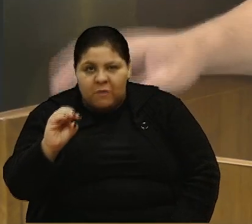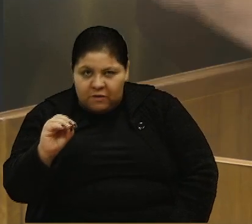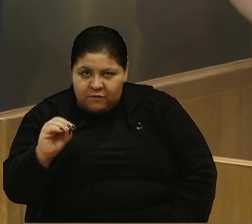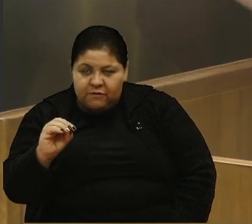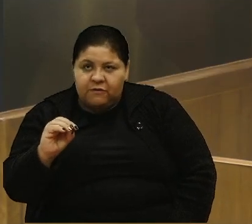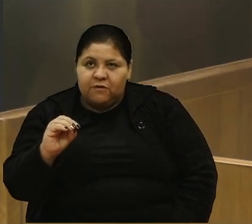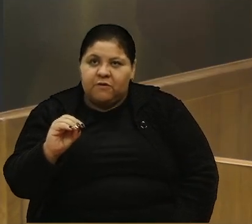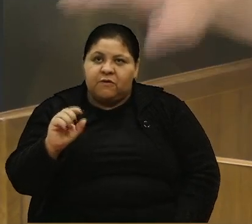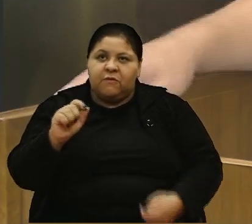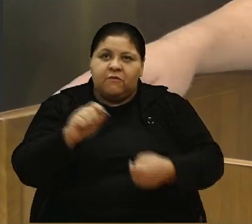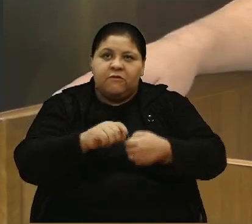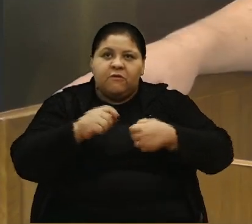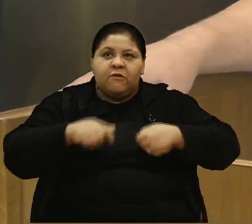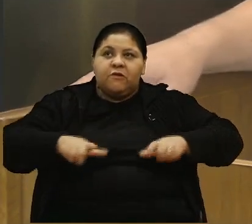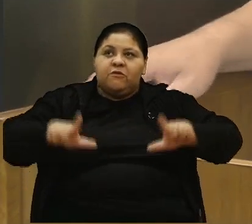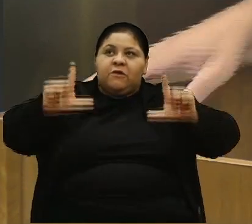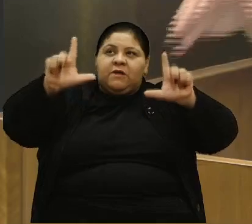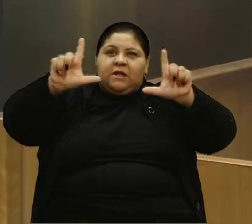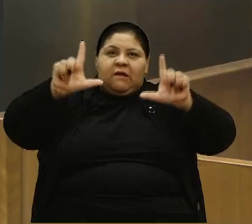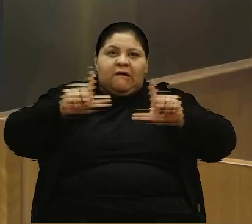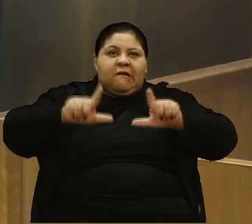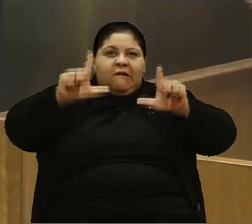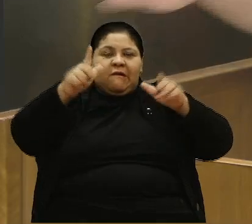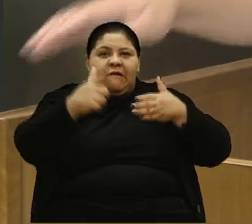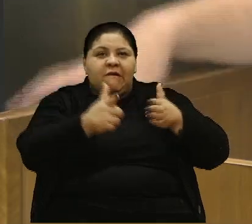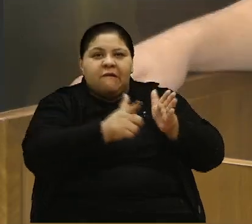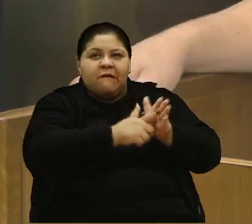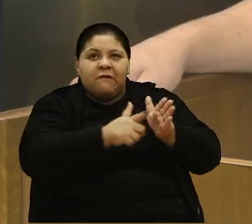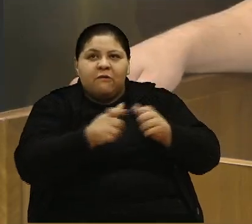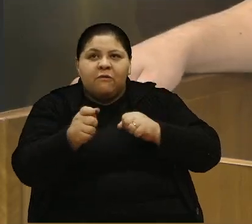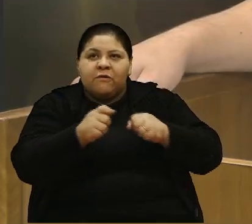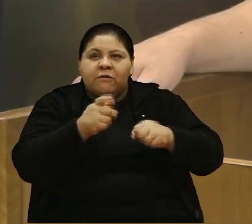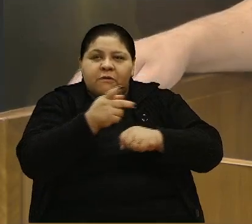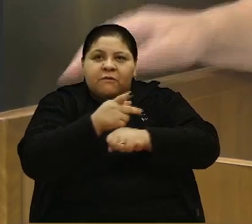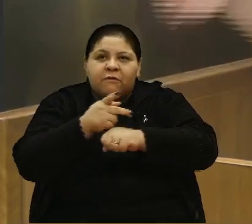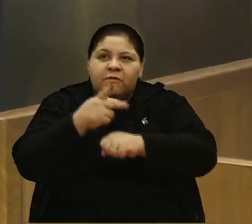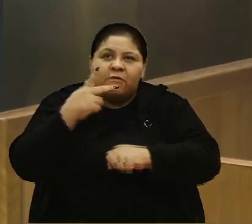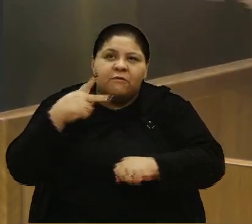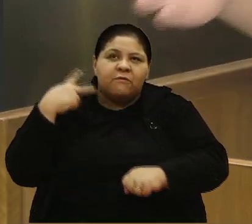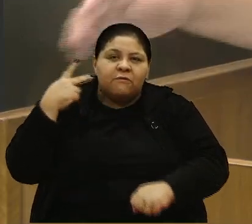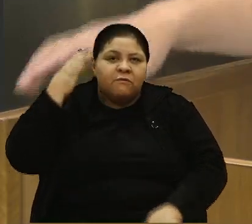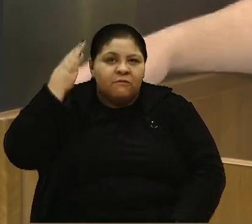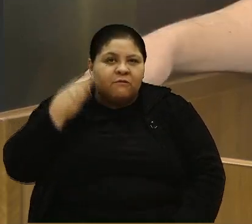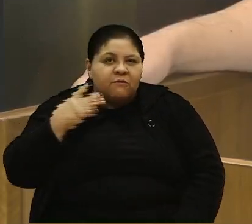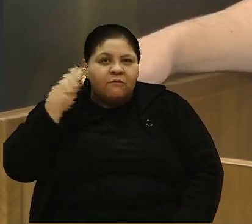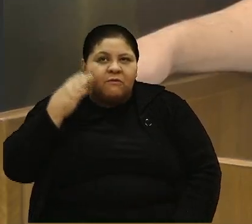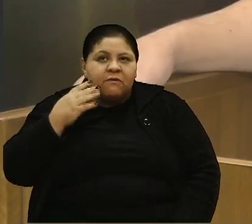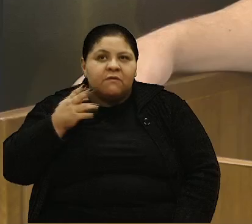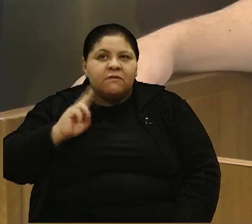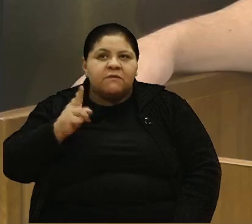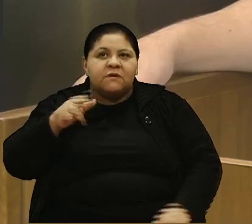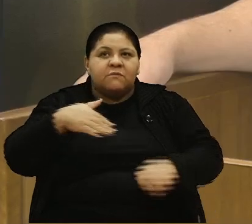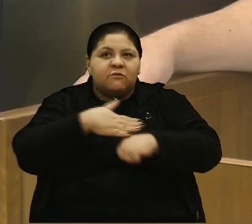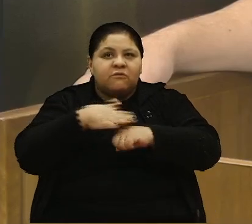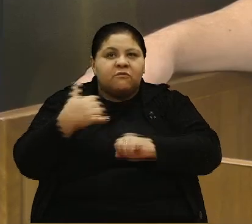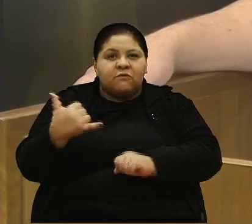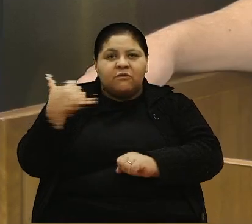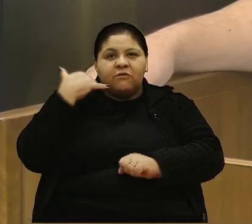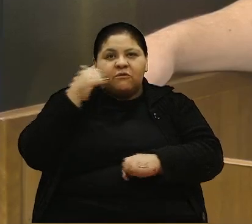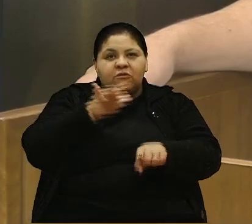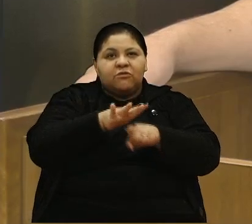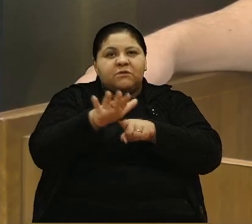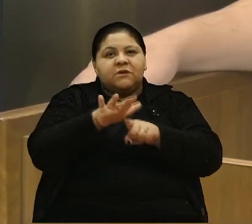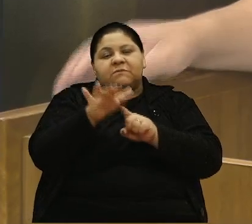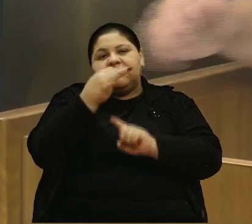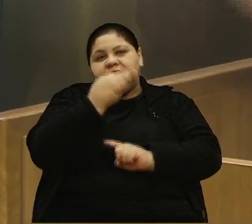senhor fez o cartaz de Procura-se, o senhor poderia ter perguntado para a sua colega vereadora Daiane Mello, que frequentemente conversa com ele via telefone sobre as demandas da